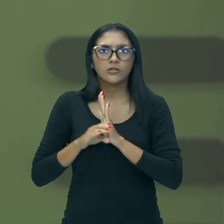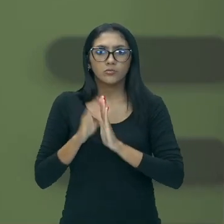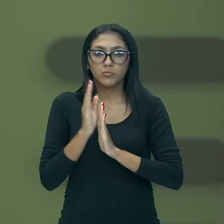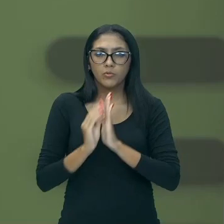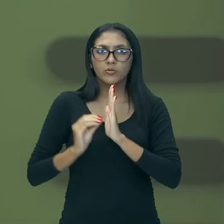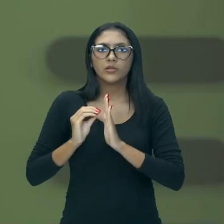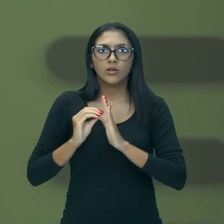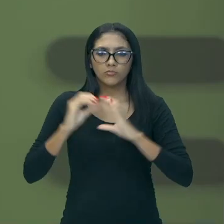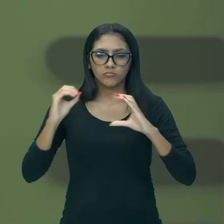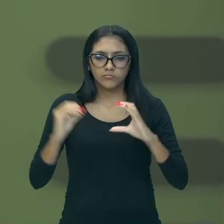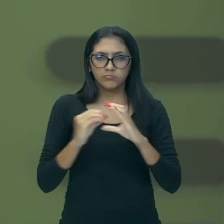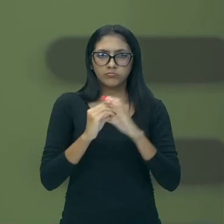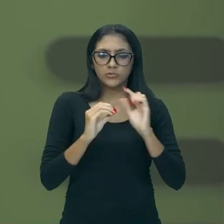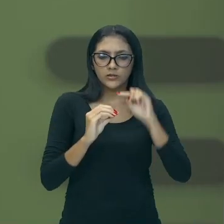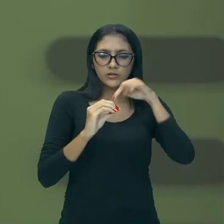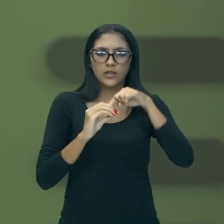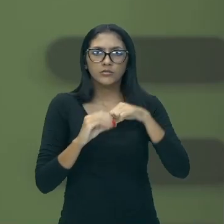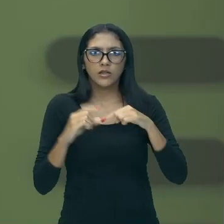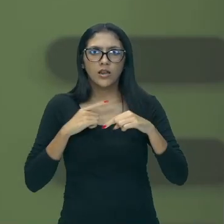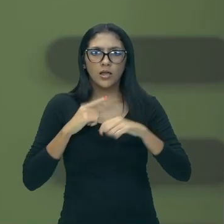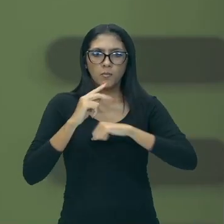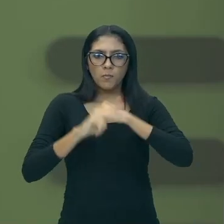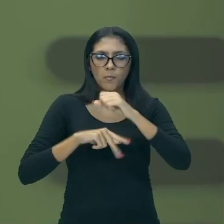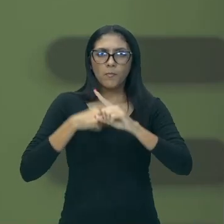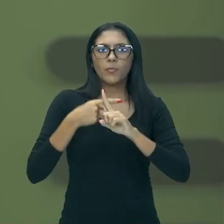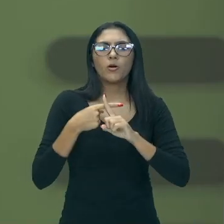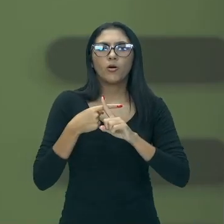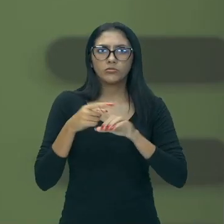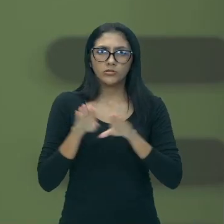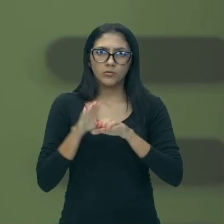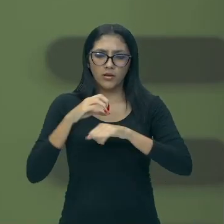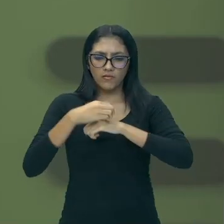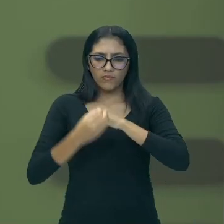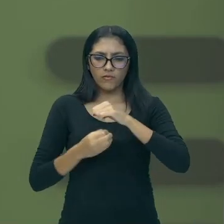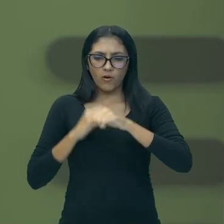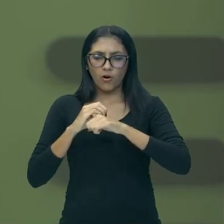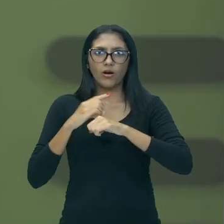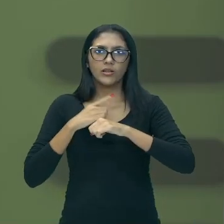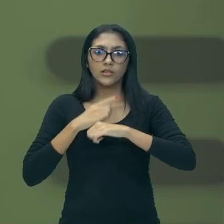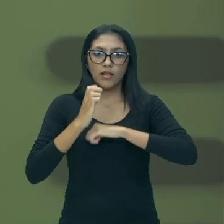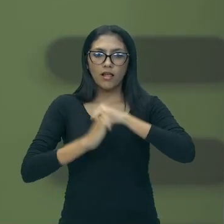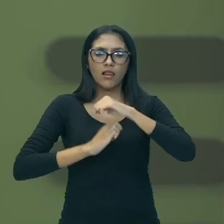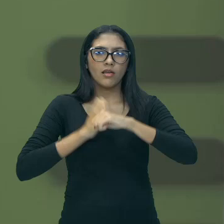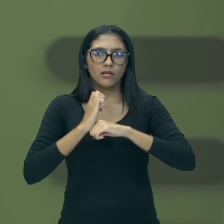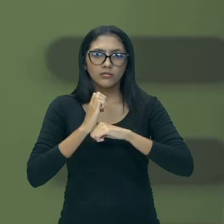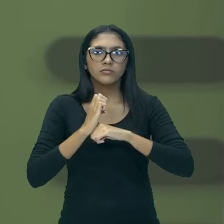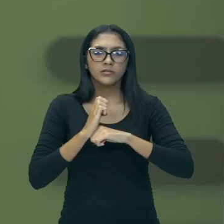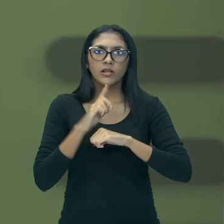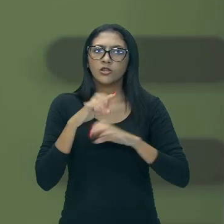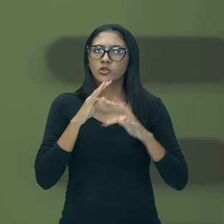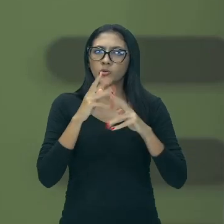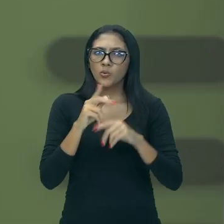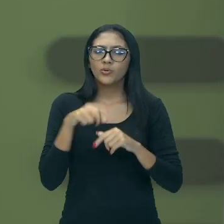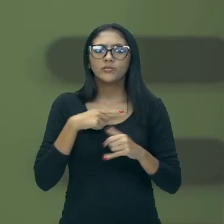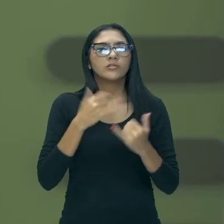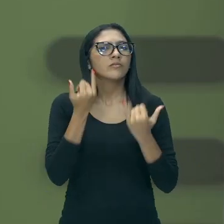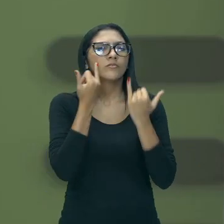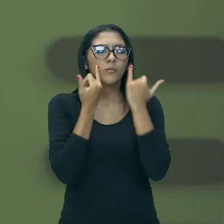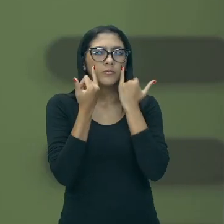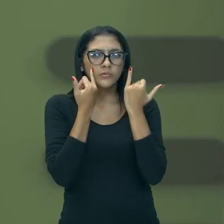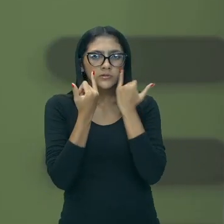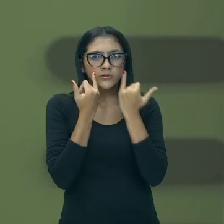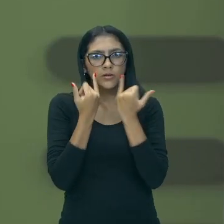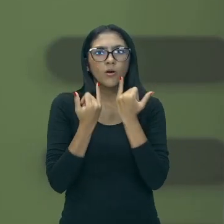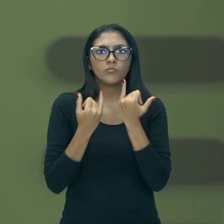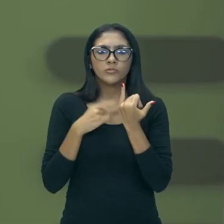núcleo prótons e nêutrons e ao redor nós temos os elétrons. E essas informações ajudaram a estar